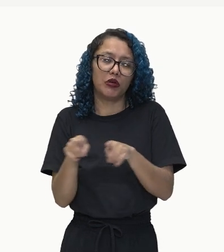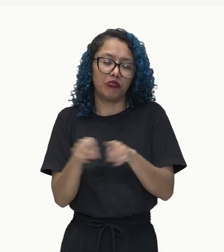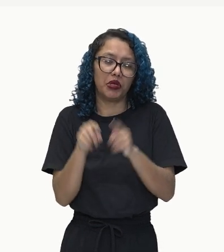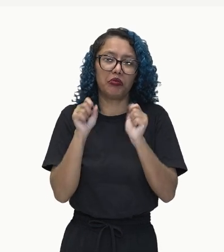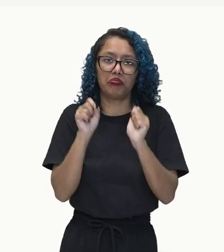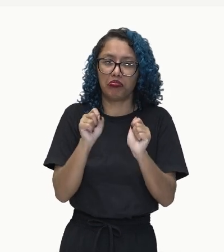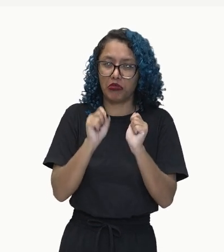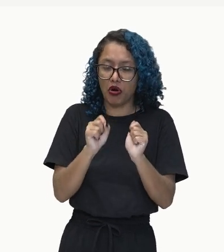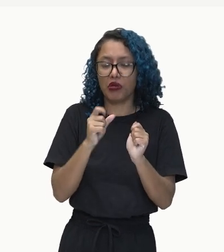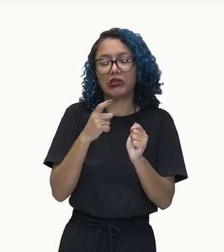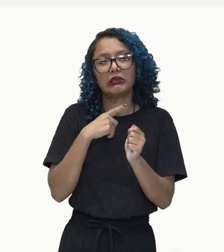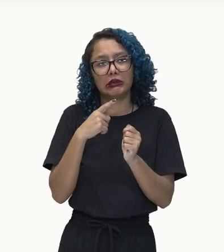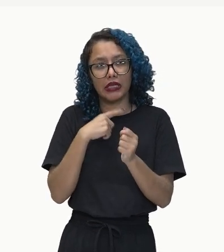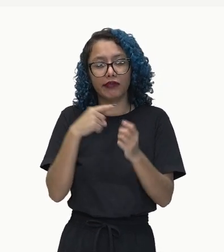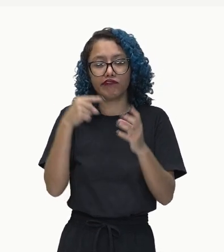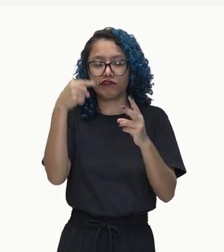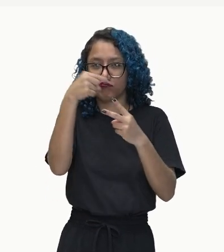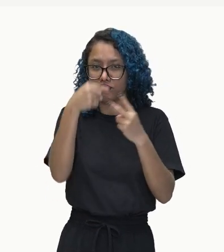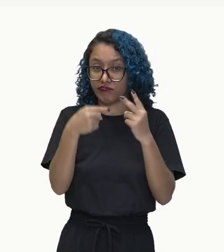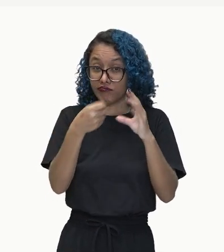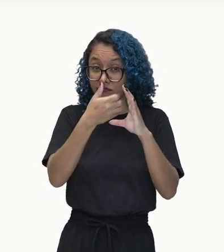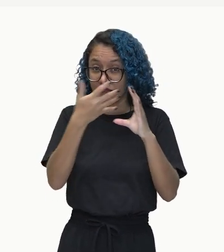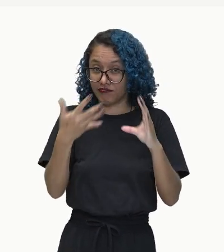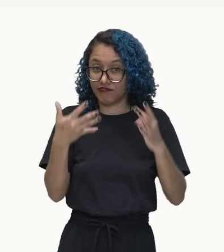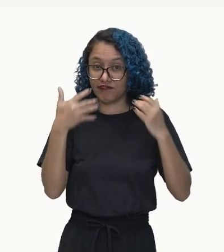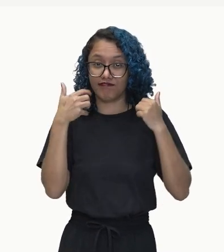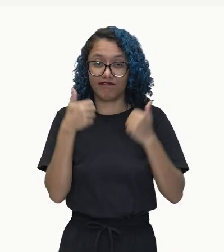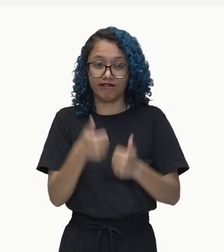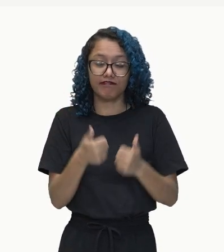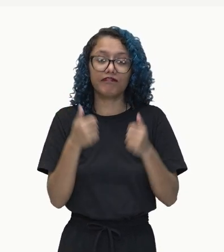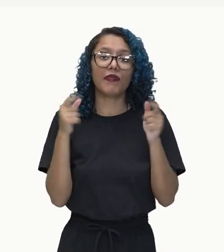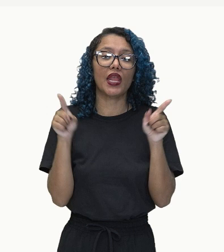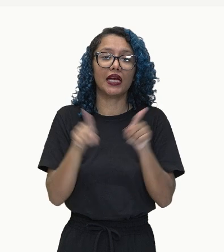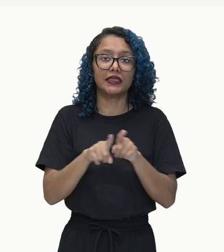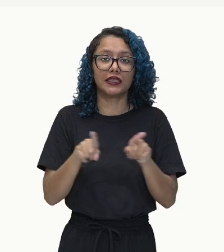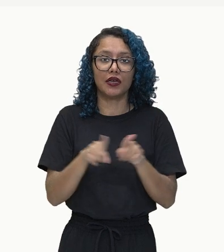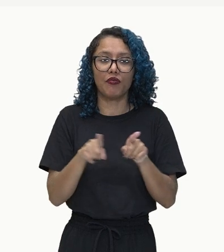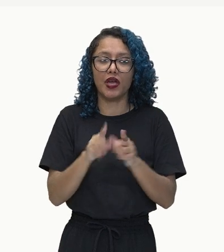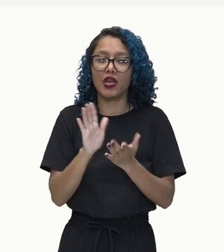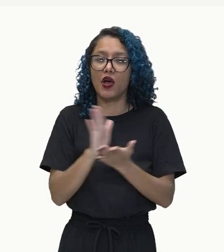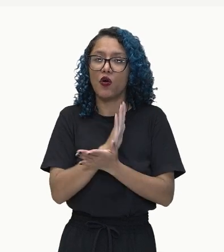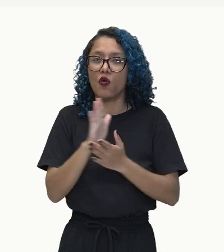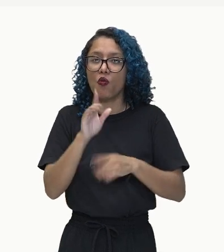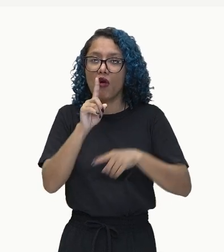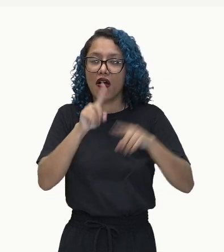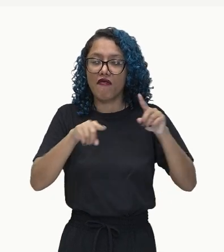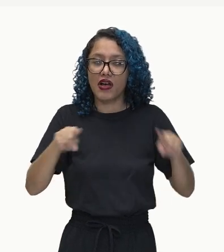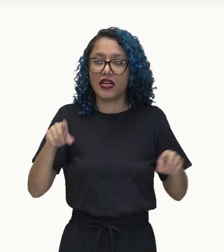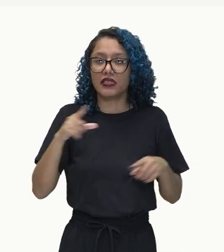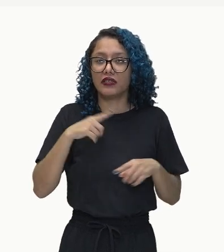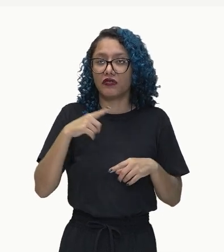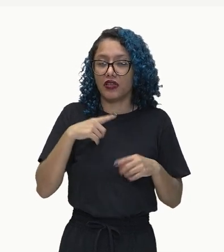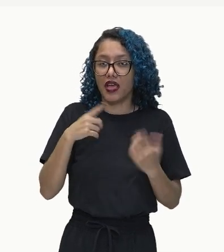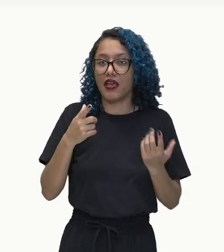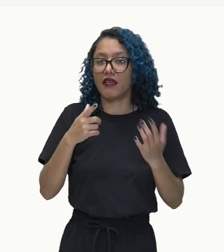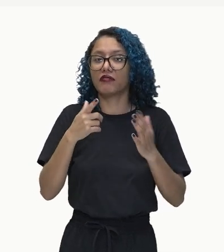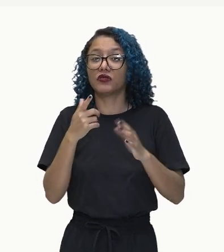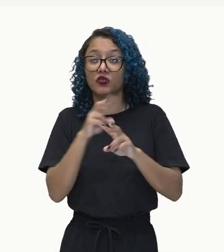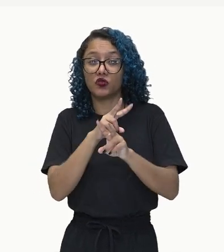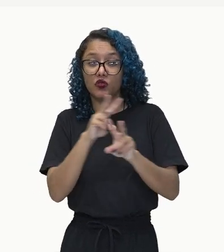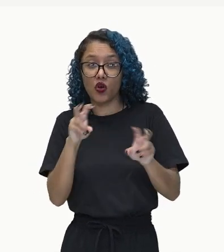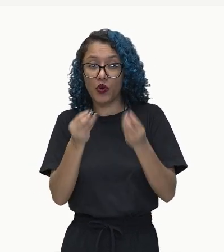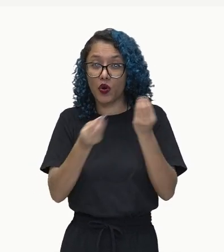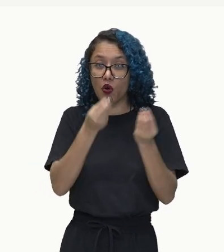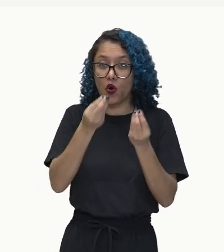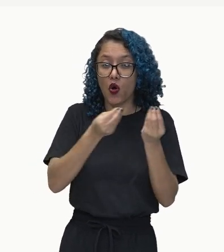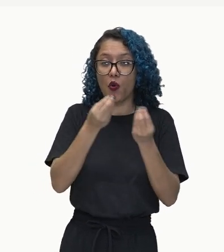trazer essa característica. Então ele vai apresentar algumas variações ali no modo da abordagem do tema, né? Ele vai